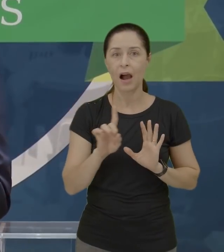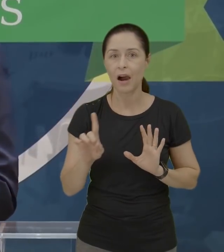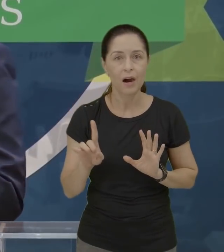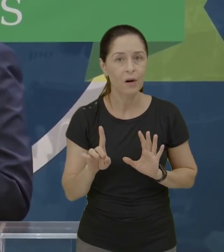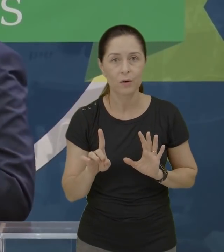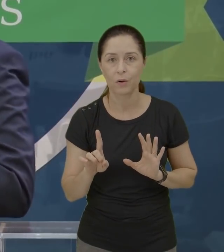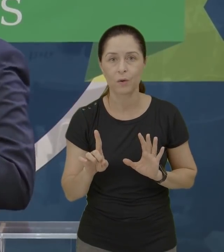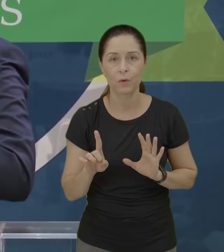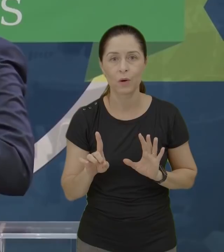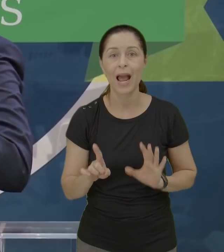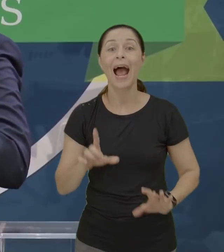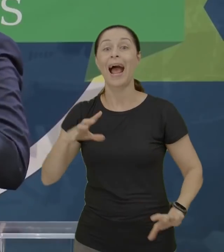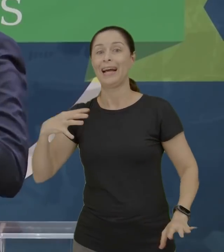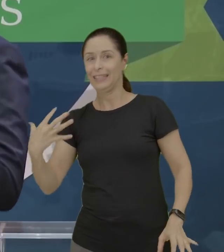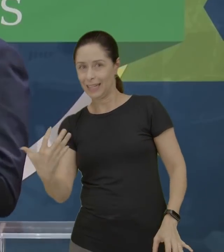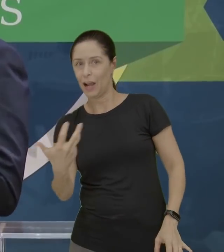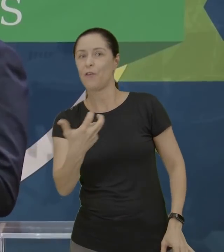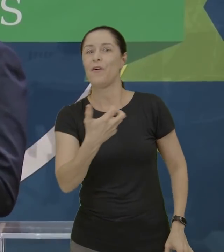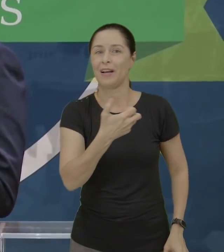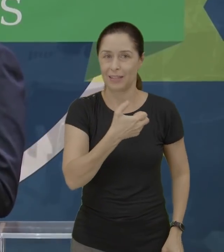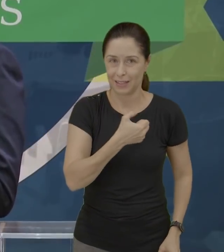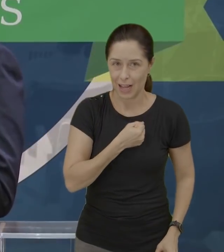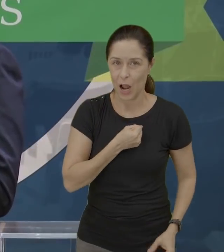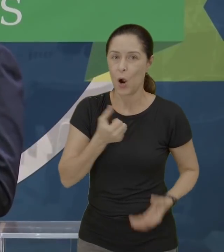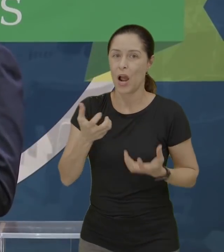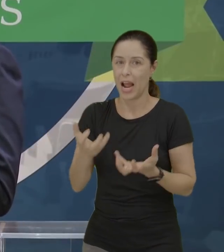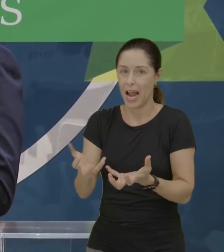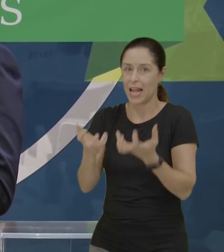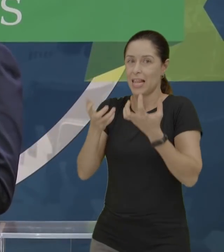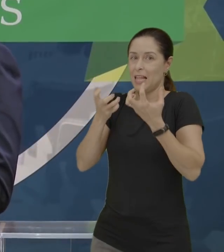Ele está dizendo que a salvação que você recebeu